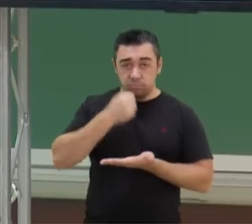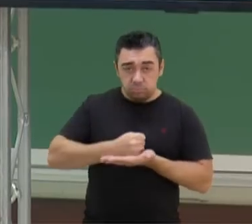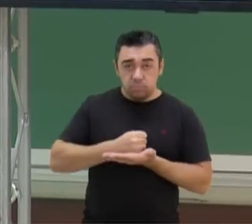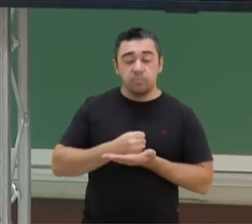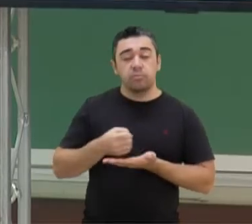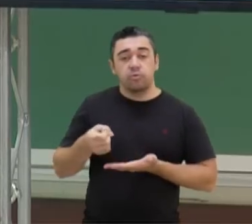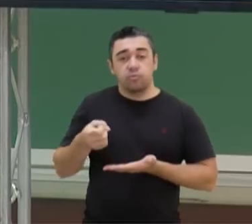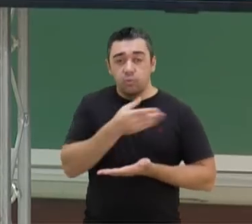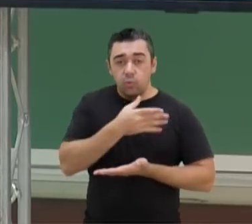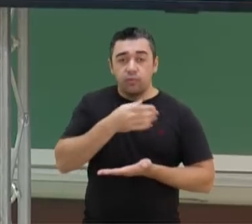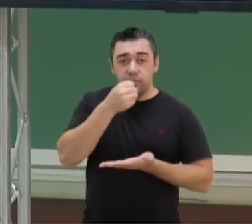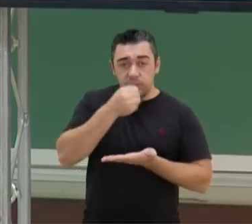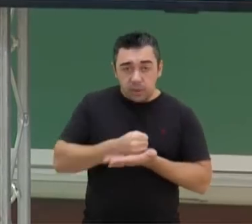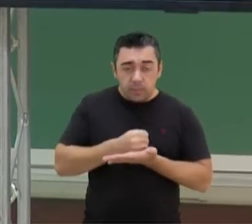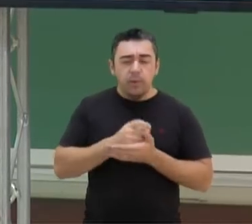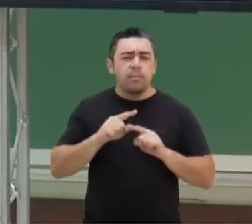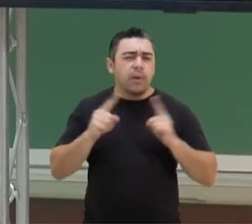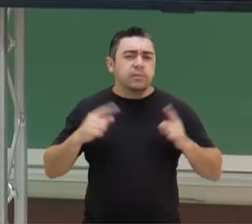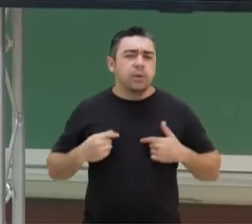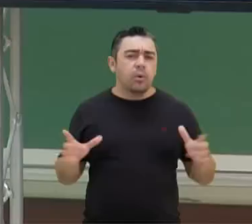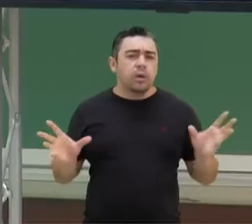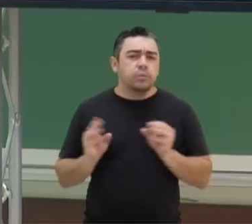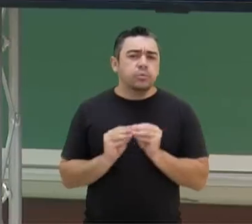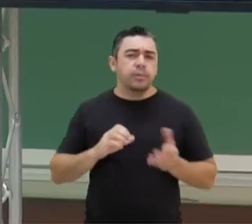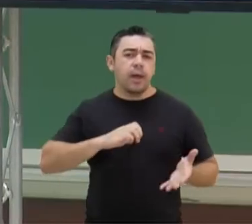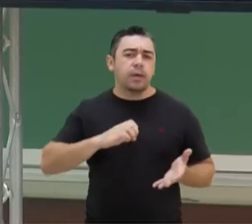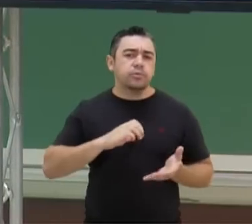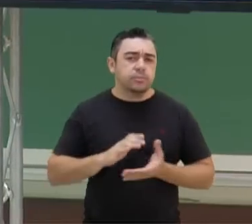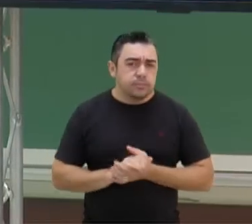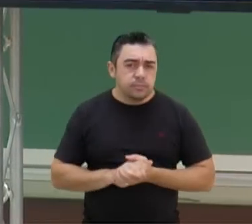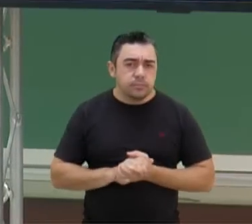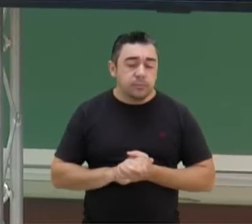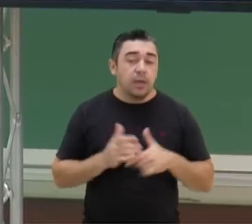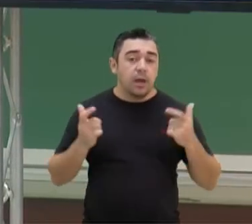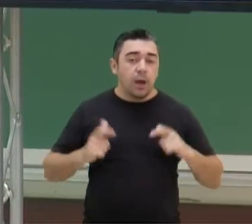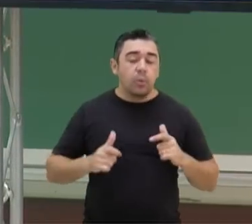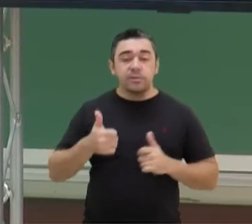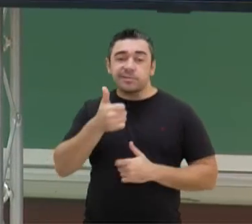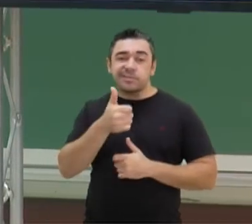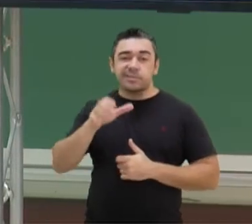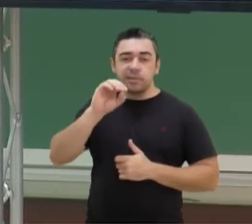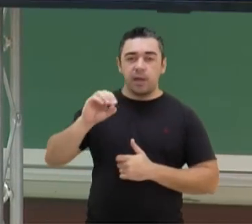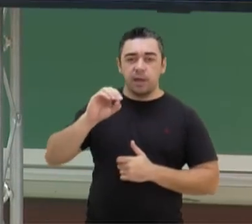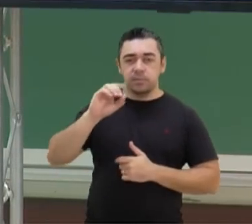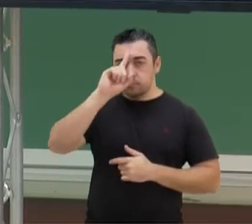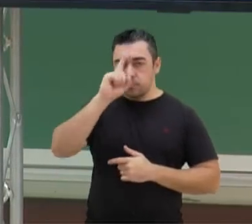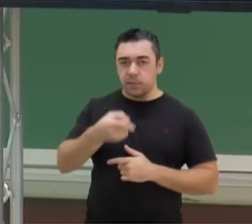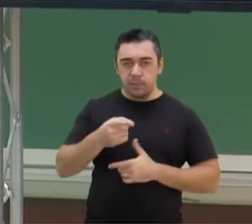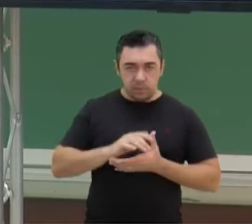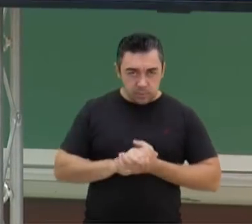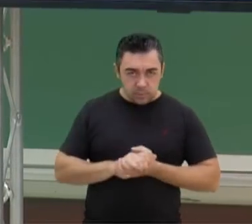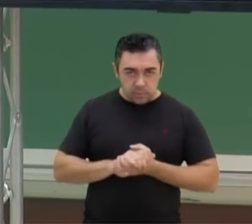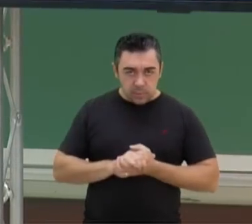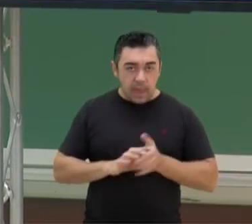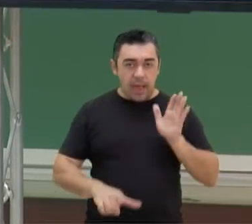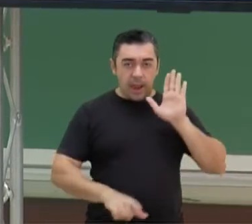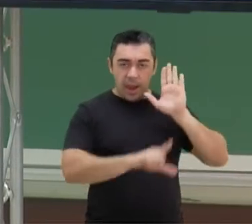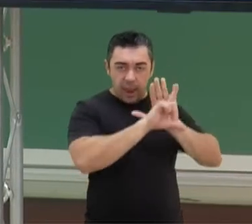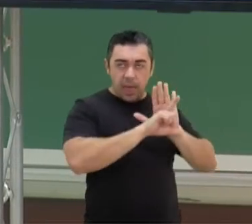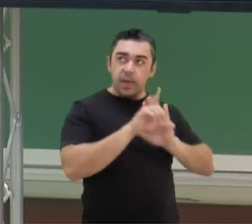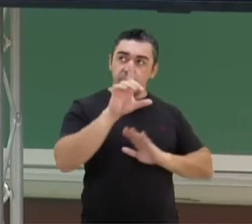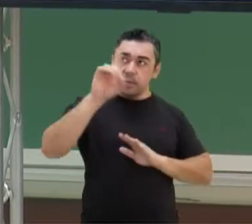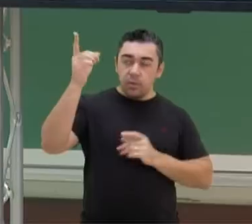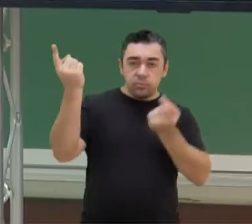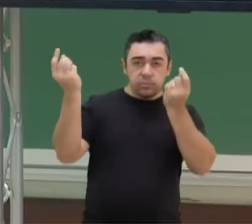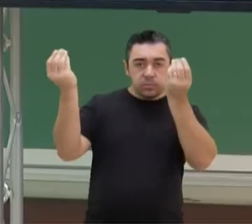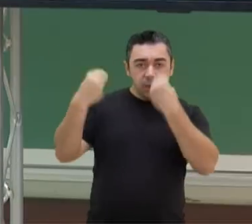ética. Mas onde eu posso resumir a ética do cristianismo? Nos 10 Mandamentos. As leis de Deus, digamos